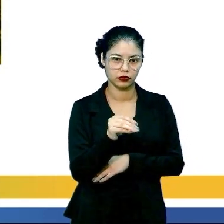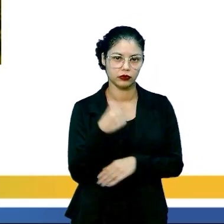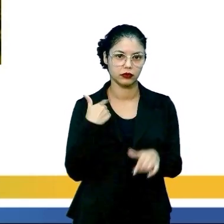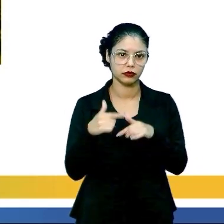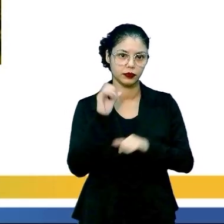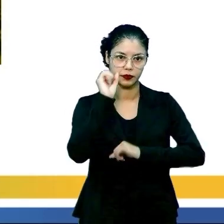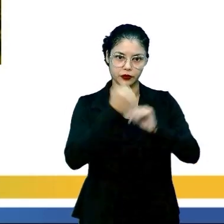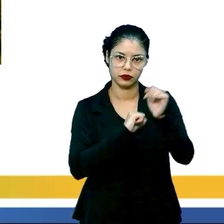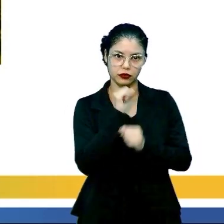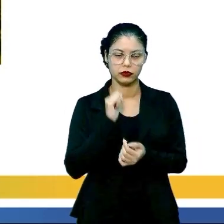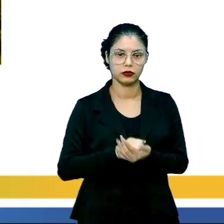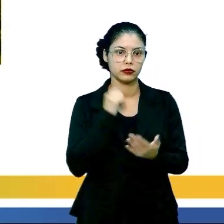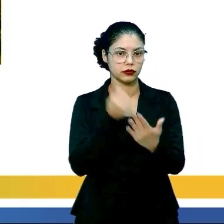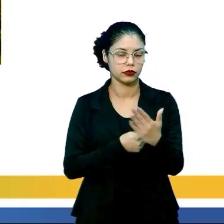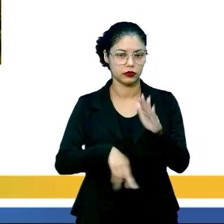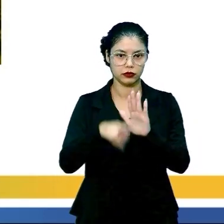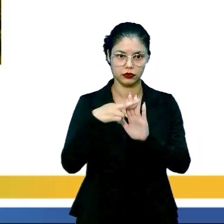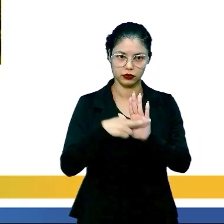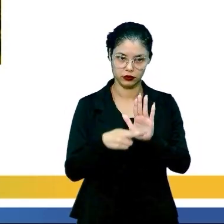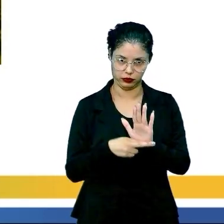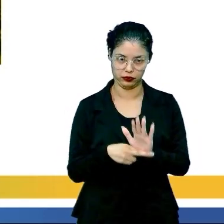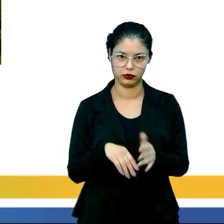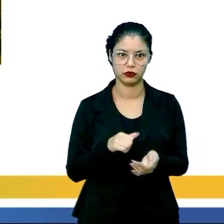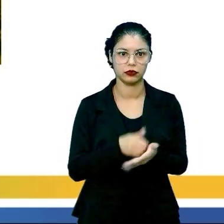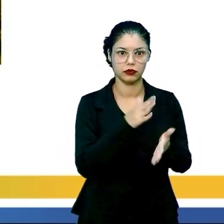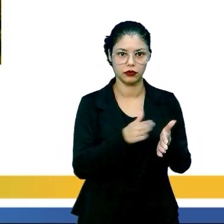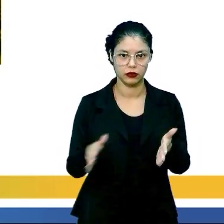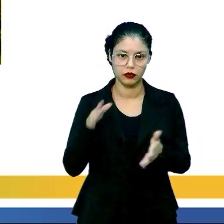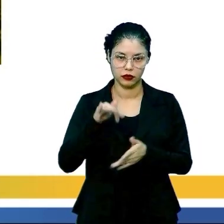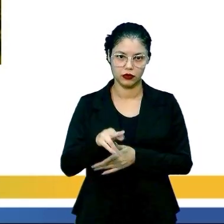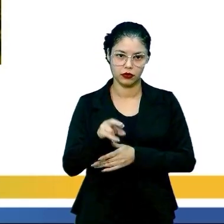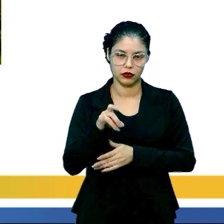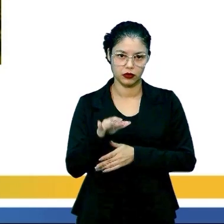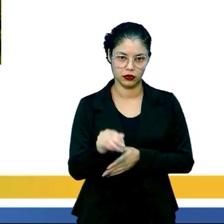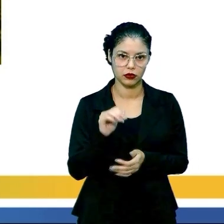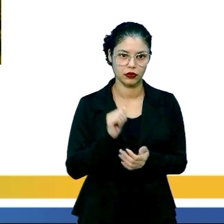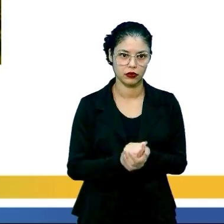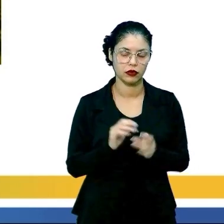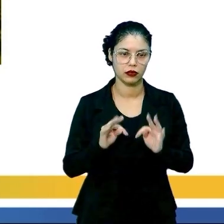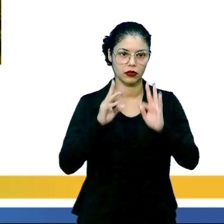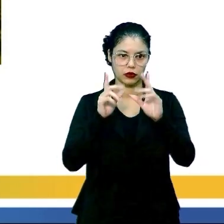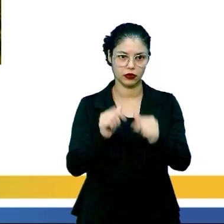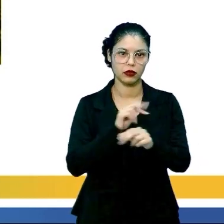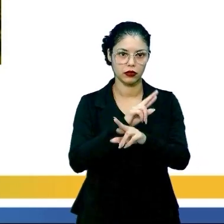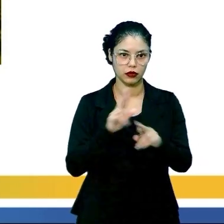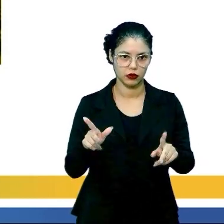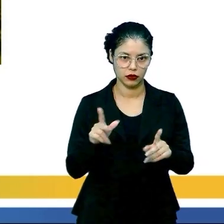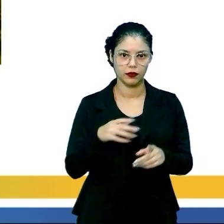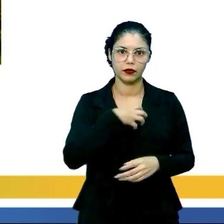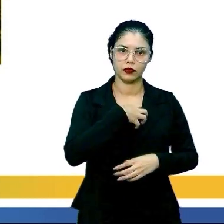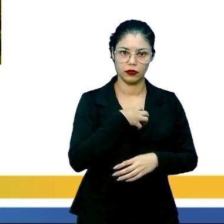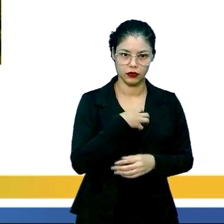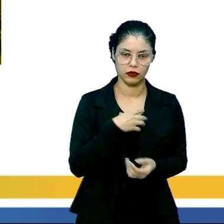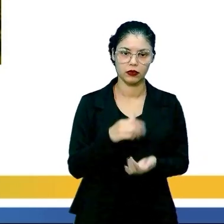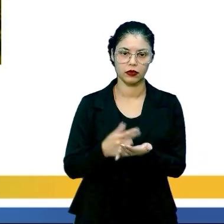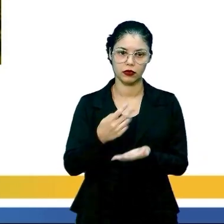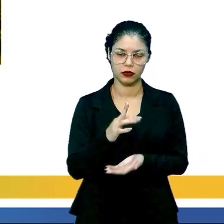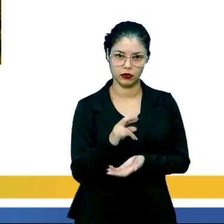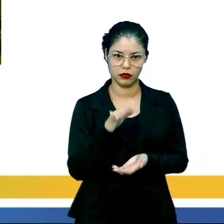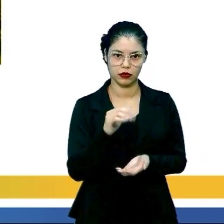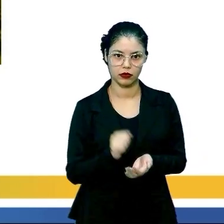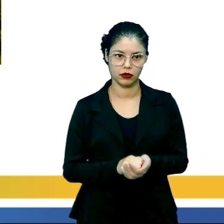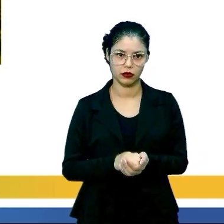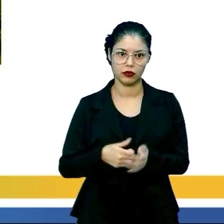trabalho industrial impõe uma regularidade, uma rotina e uma monotonia completamente diferente dos